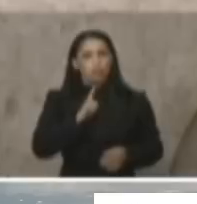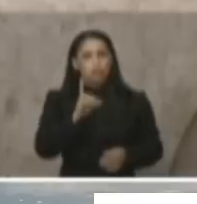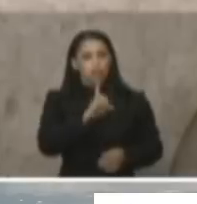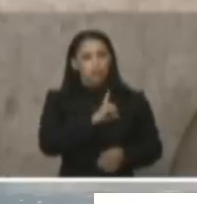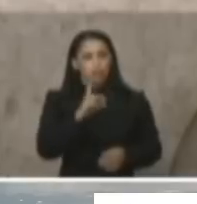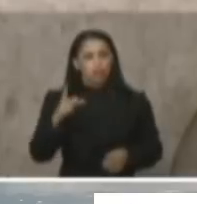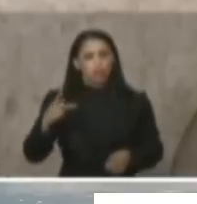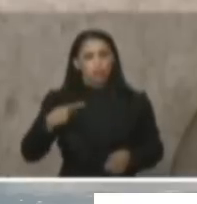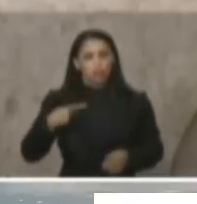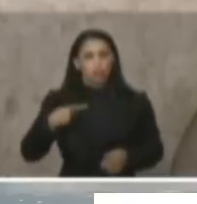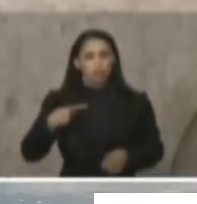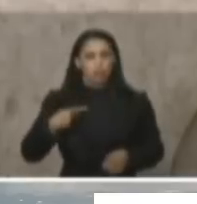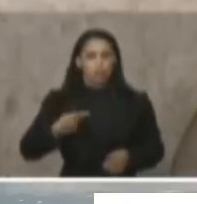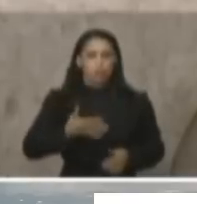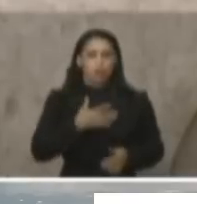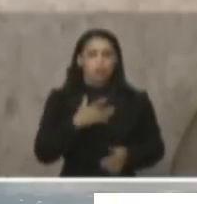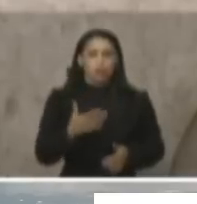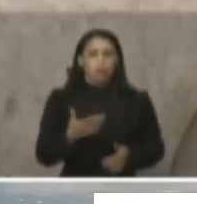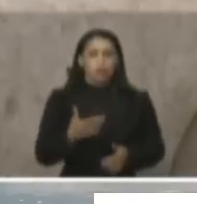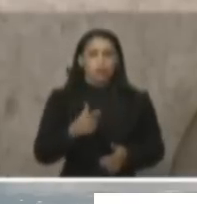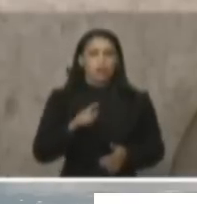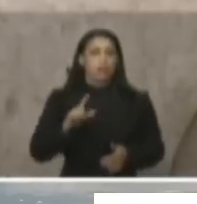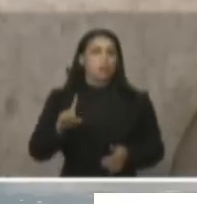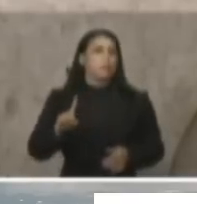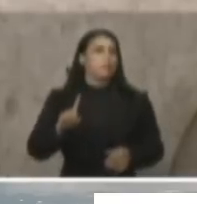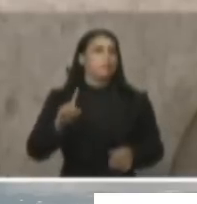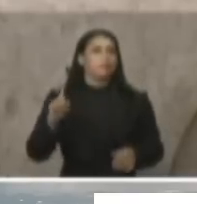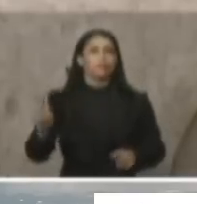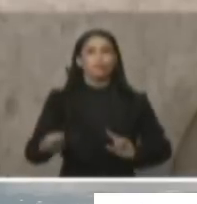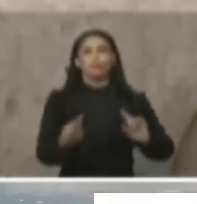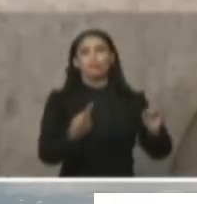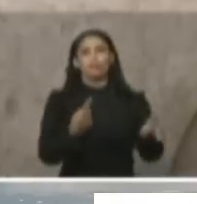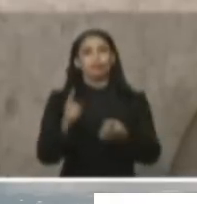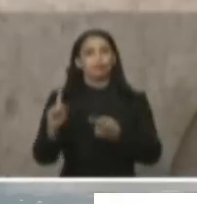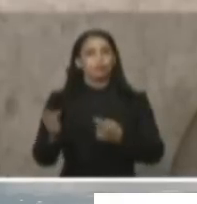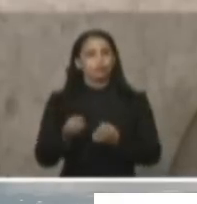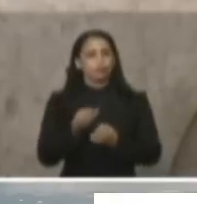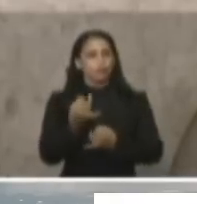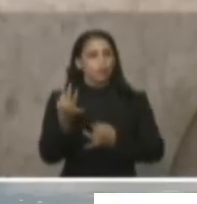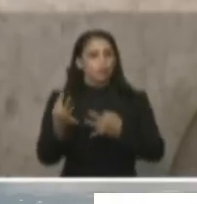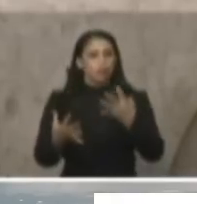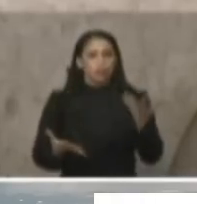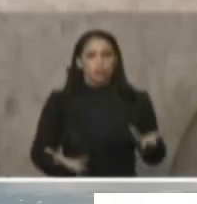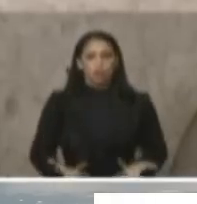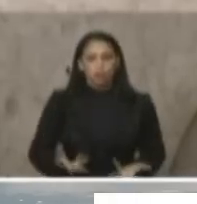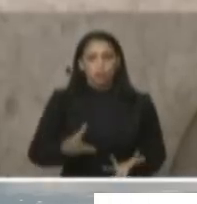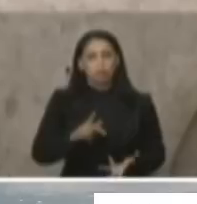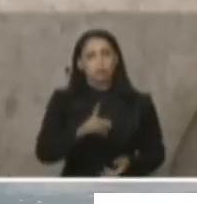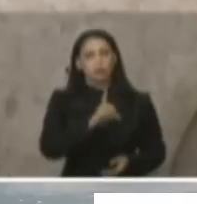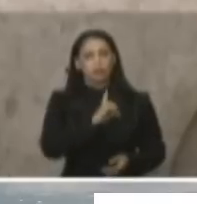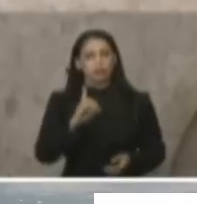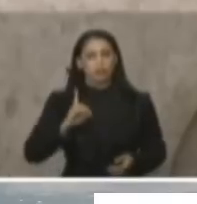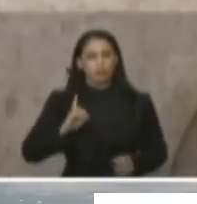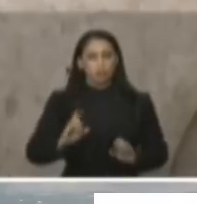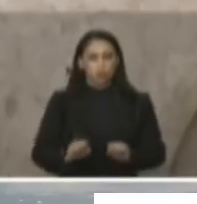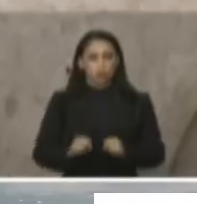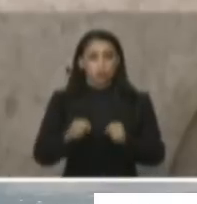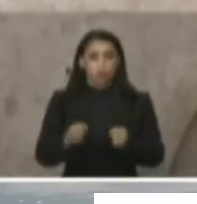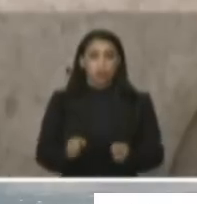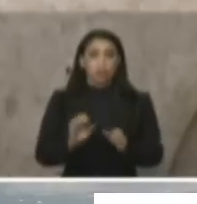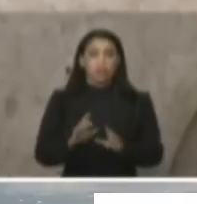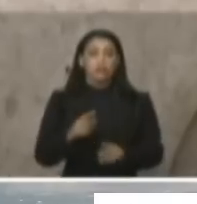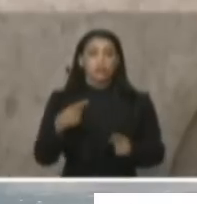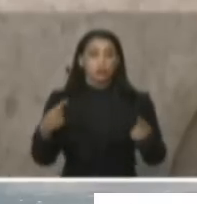durante a manhã aqui no STF nesta sessão de despedida o ministro vai fazer seu último discurso enquanto presidente do Supremo Tribunal